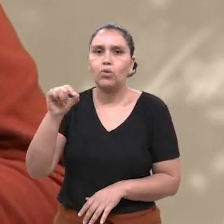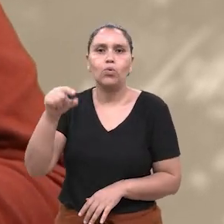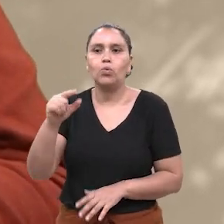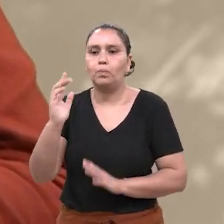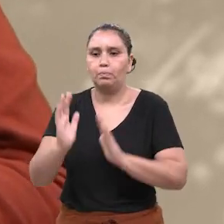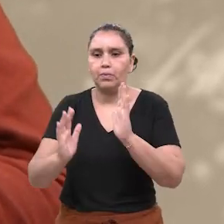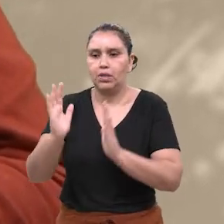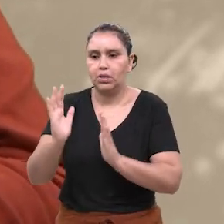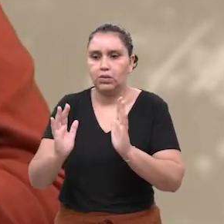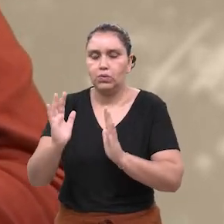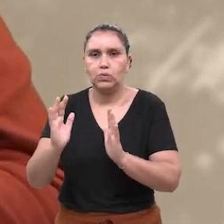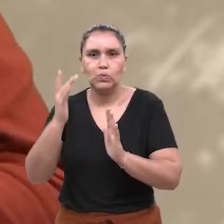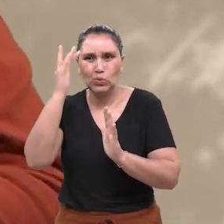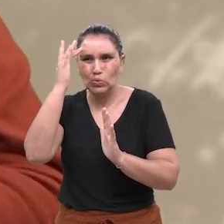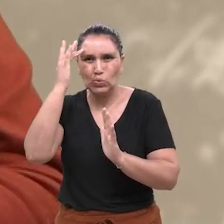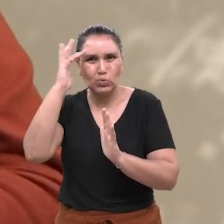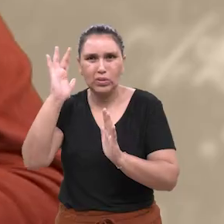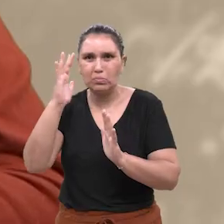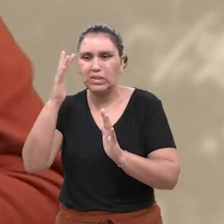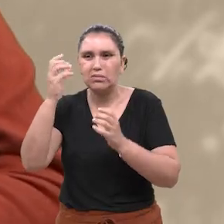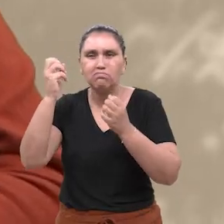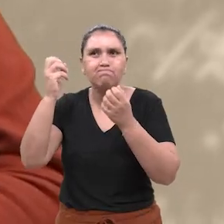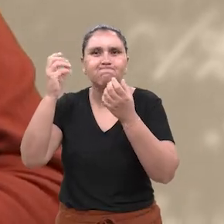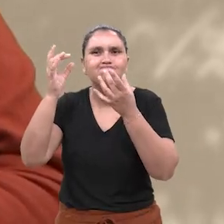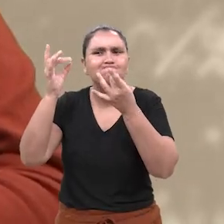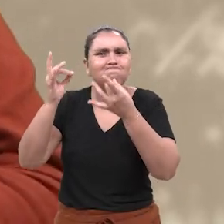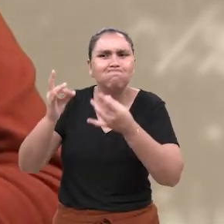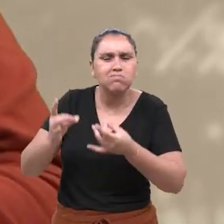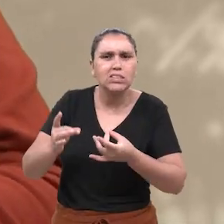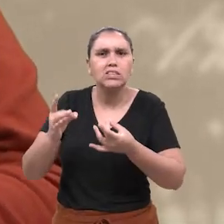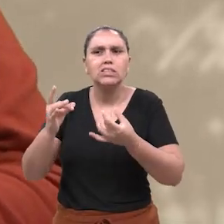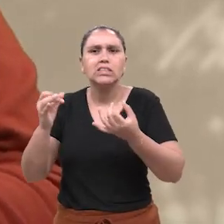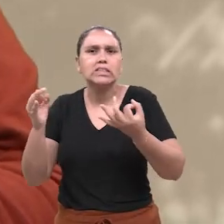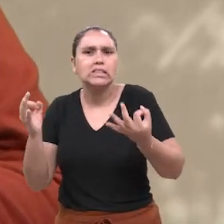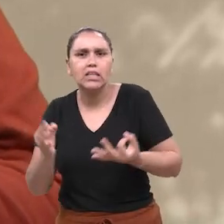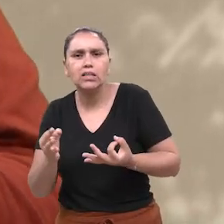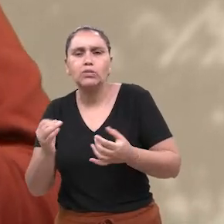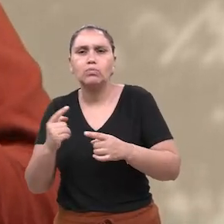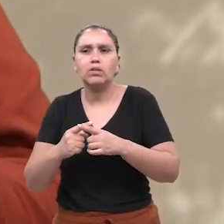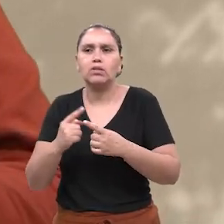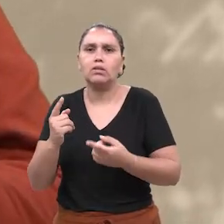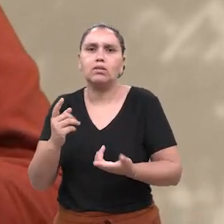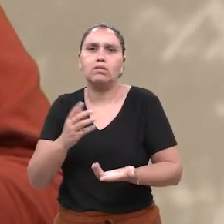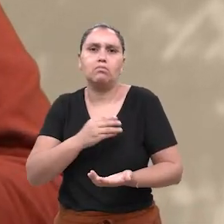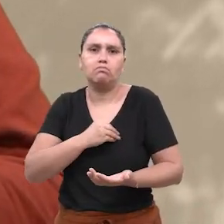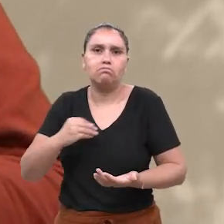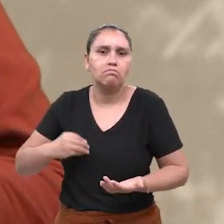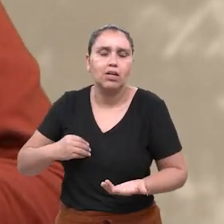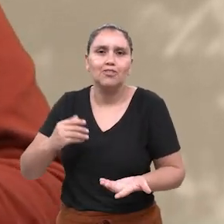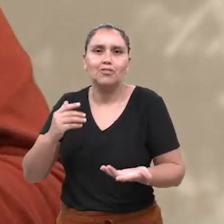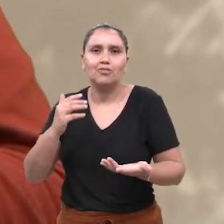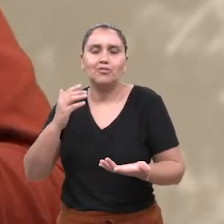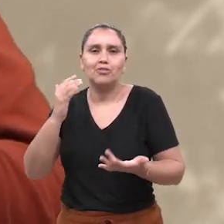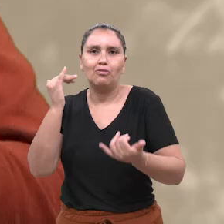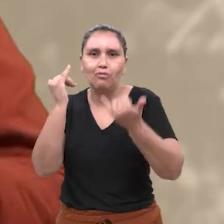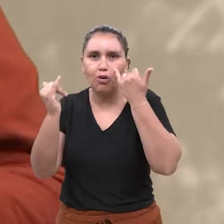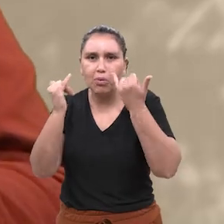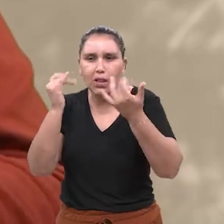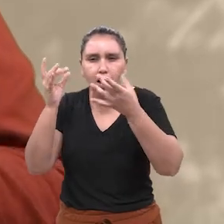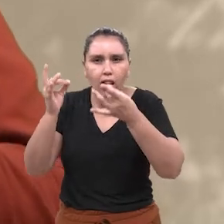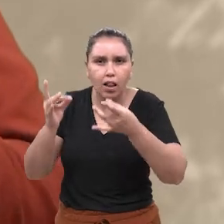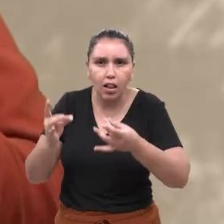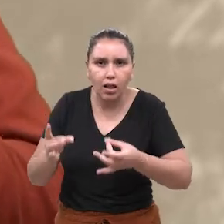gente também entendia bem pouco, né? Era uma pandemia que nem mesmo os médicos sabiam de que